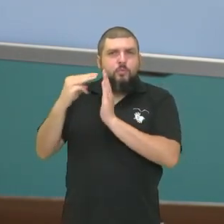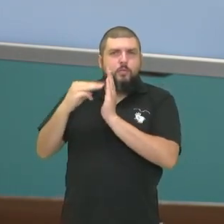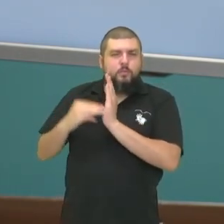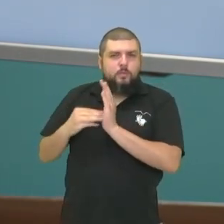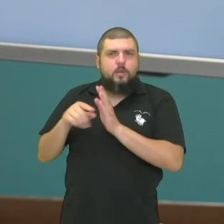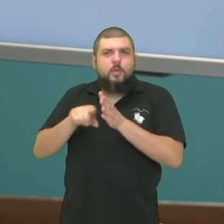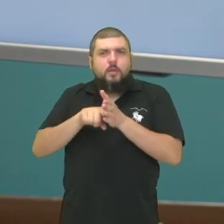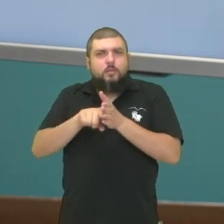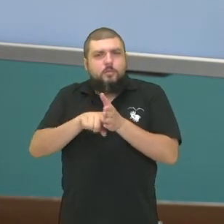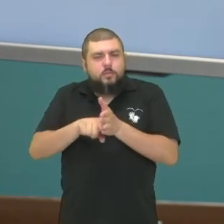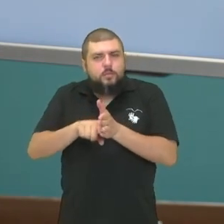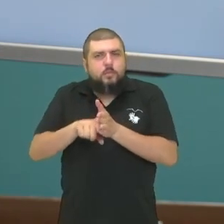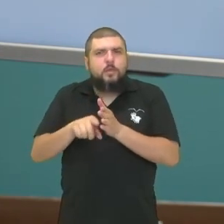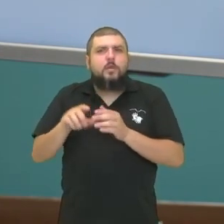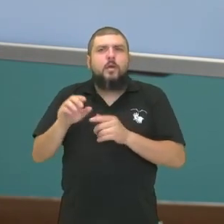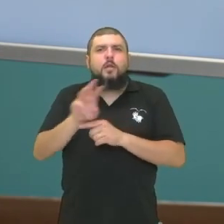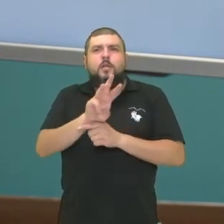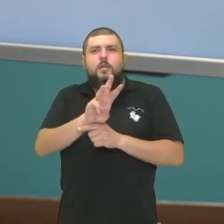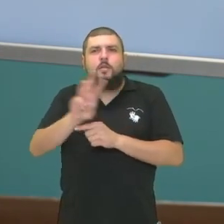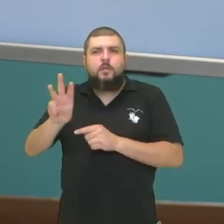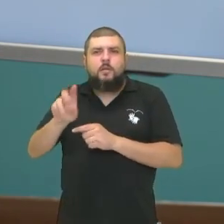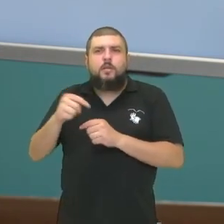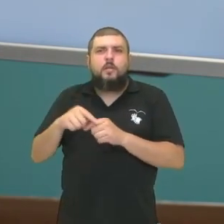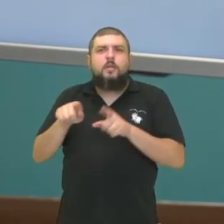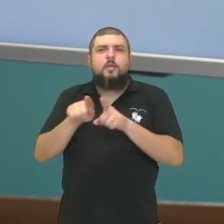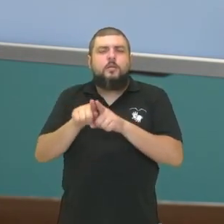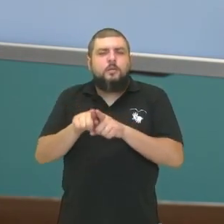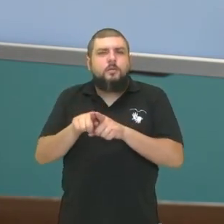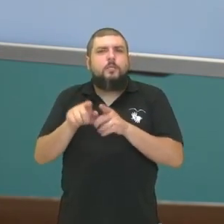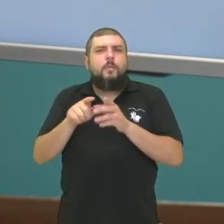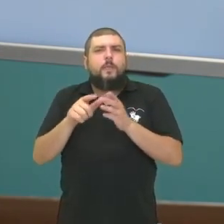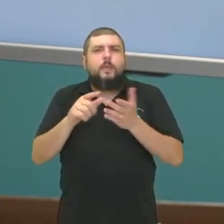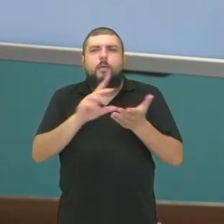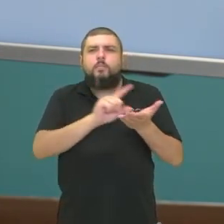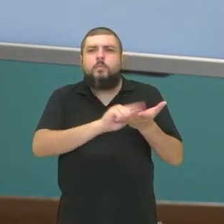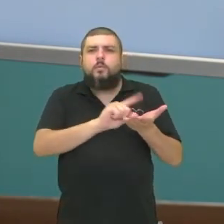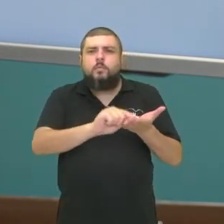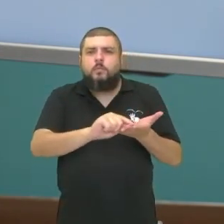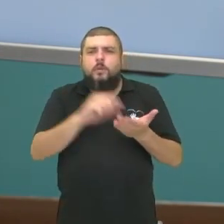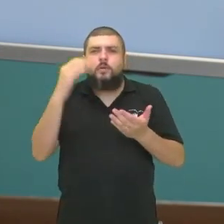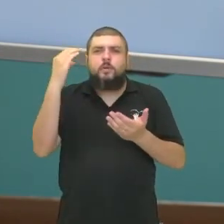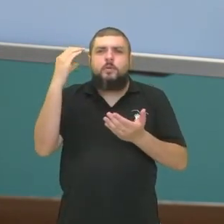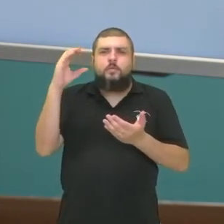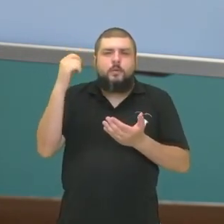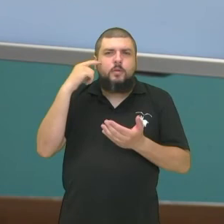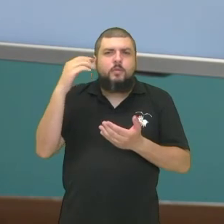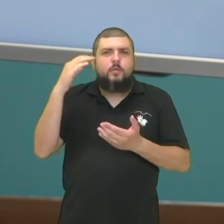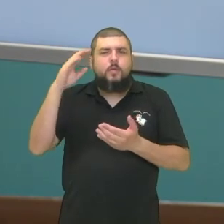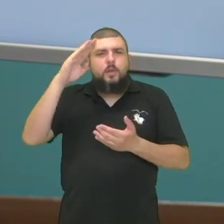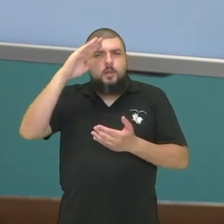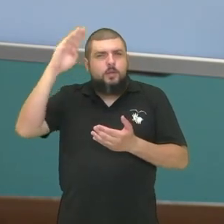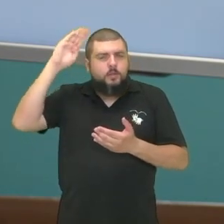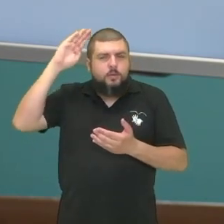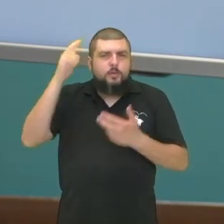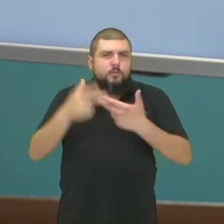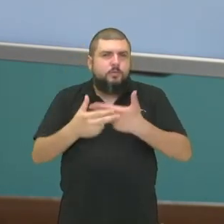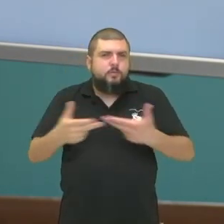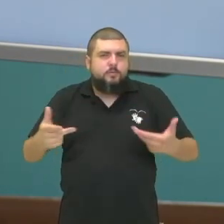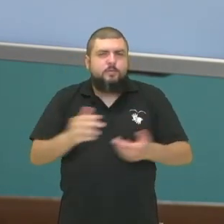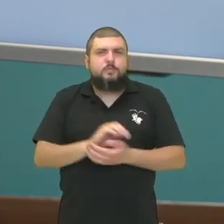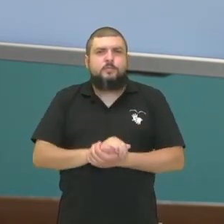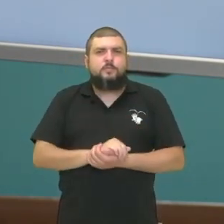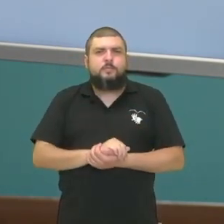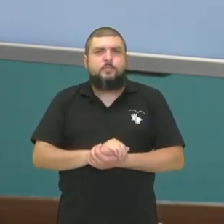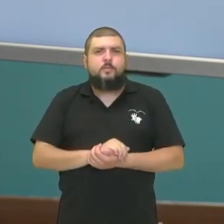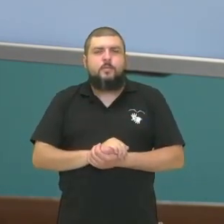sites, a consulta de periódicos acadêmicos, toda uma questão científica em cima desse trabalho.